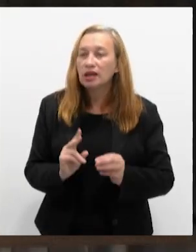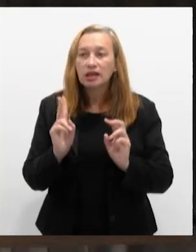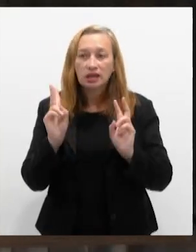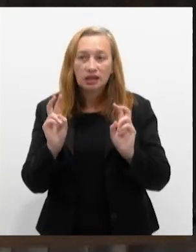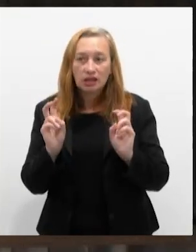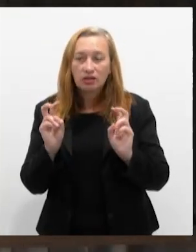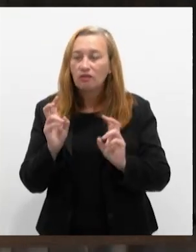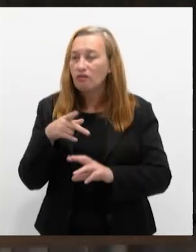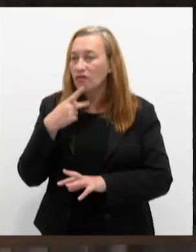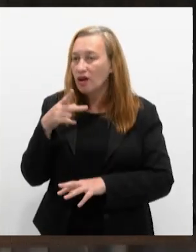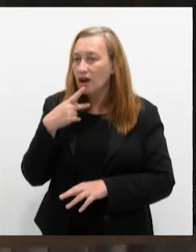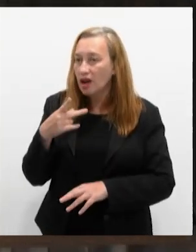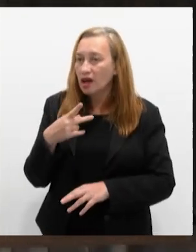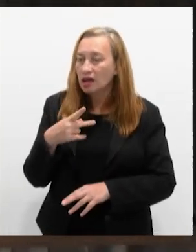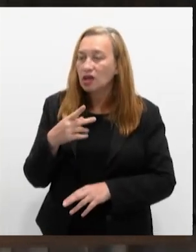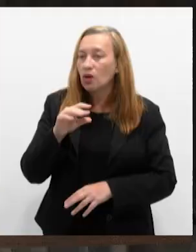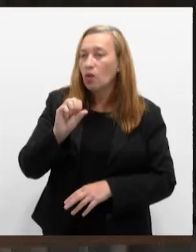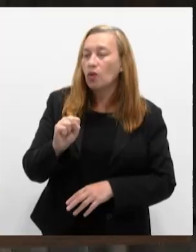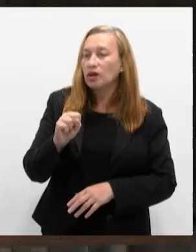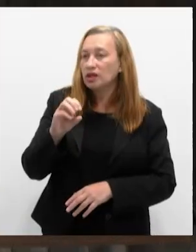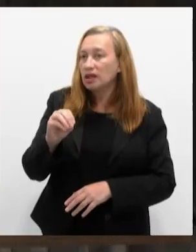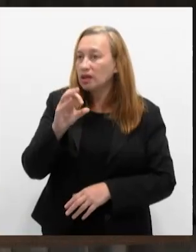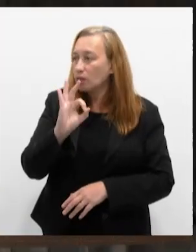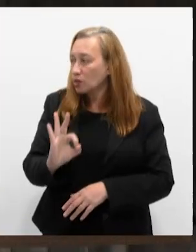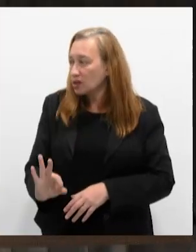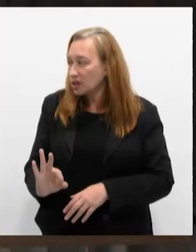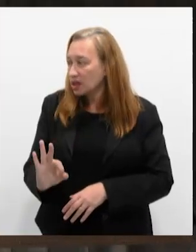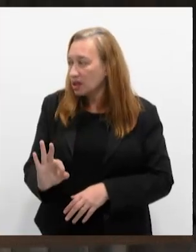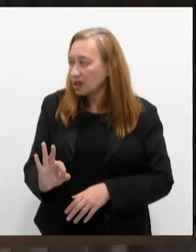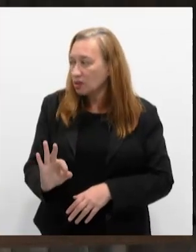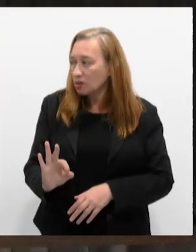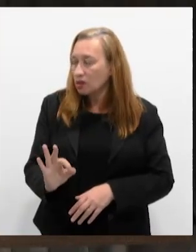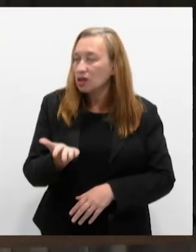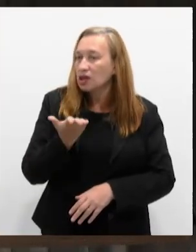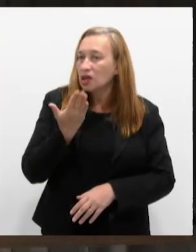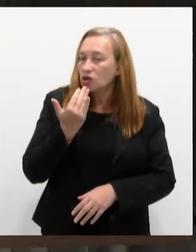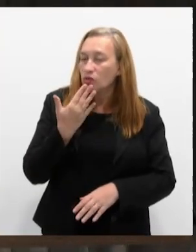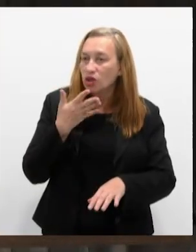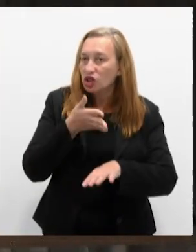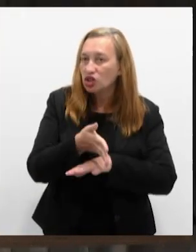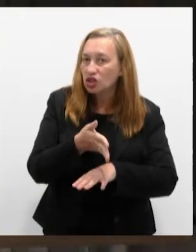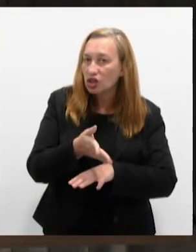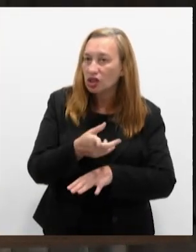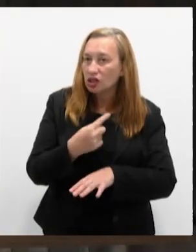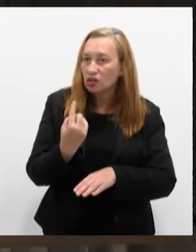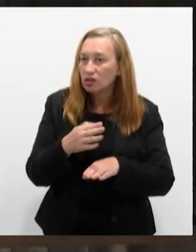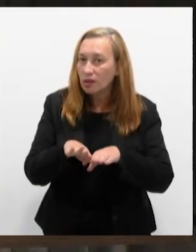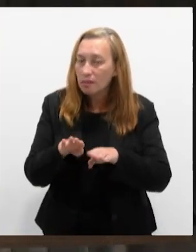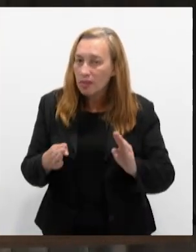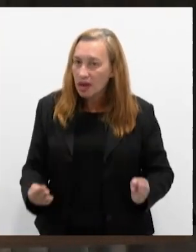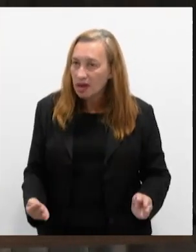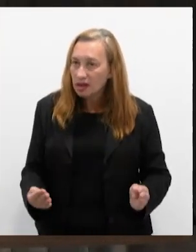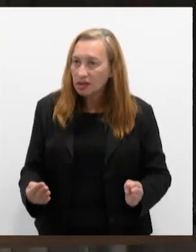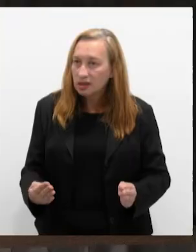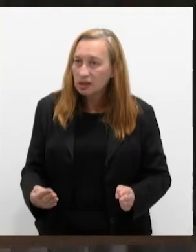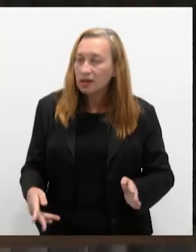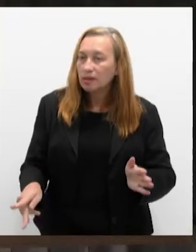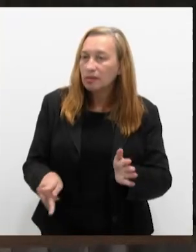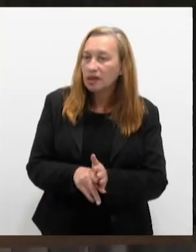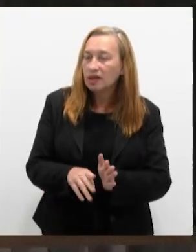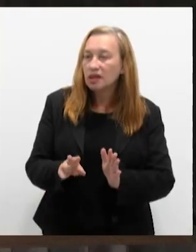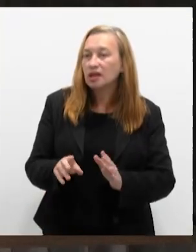parte, dizer que 80% dos alimentos que chegam às nossas mesas vêm da